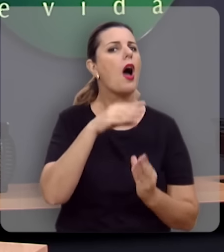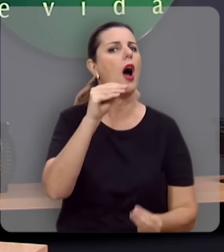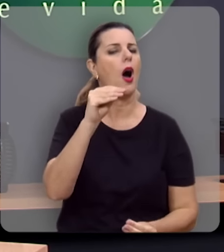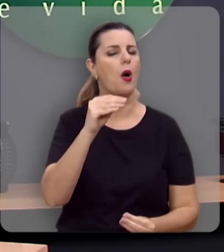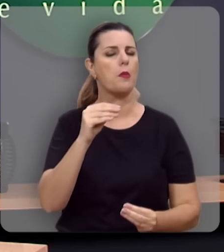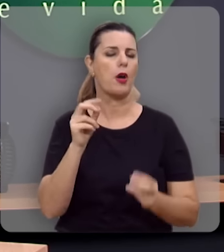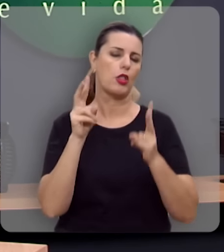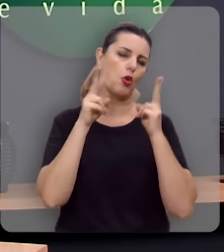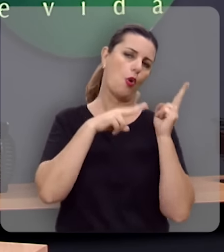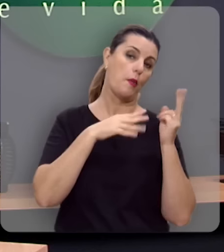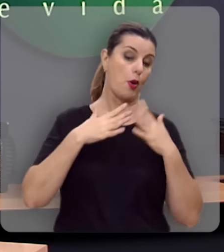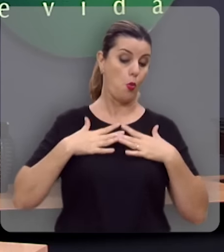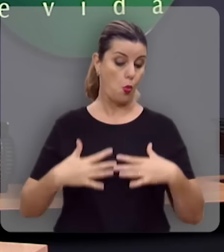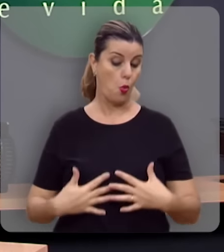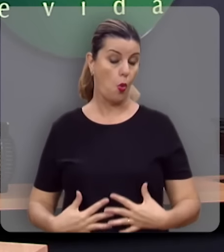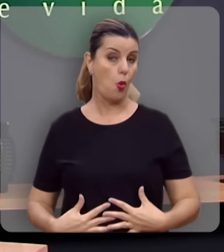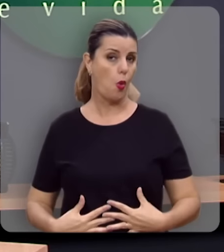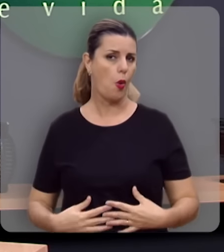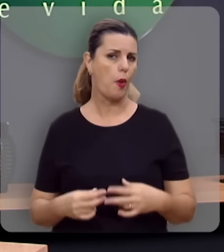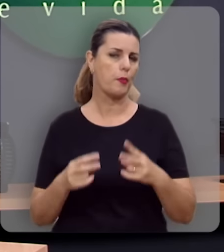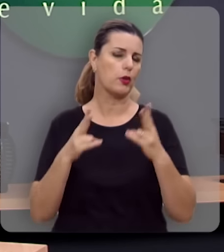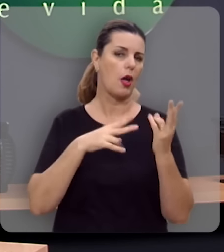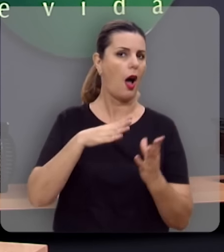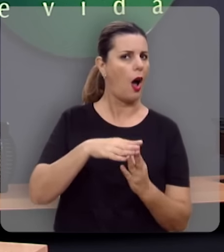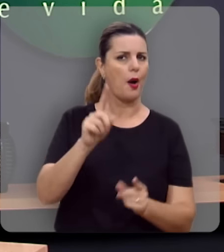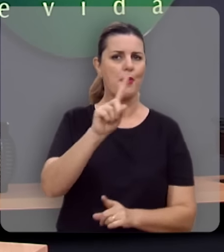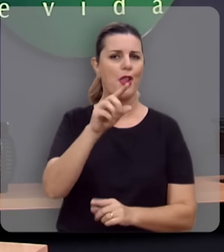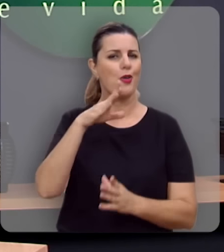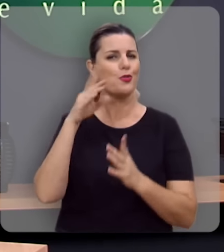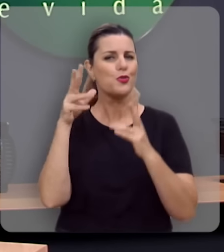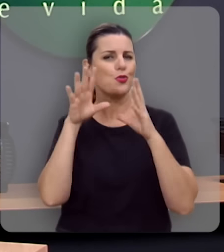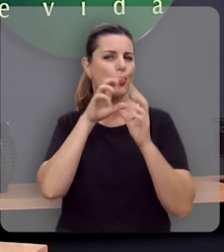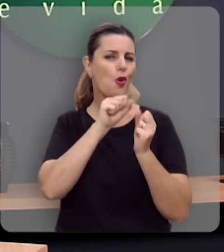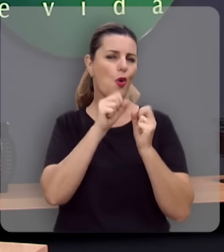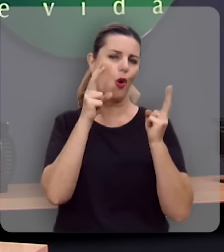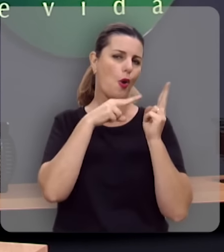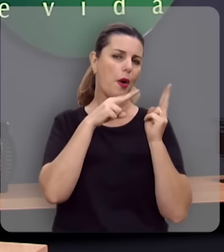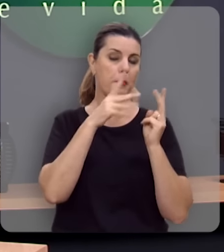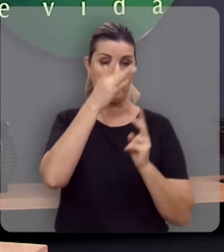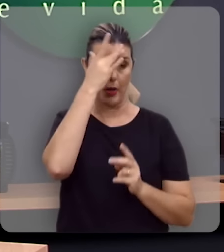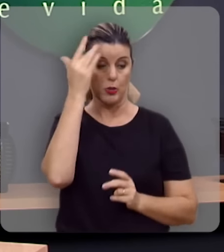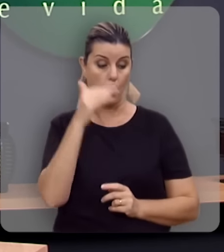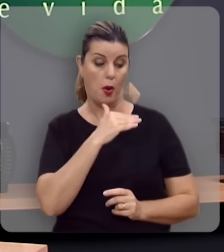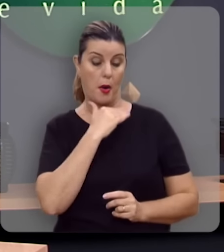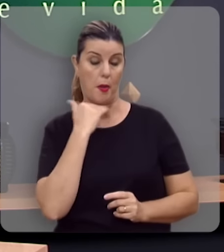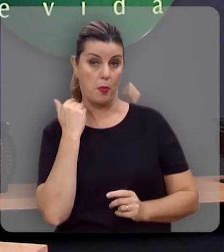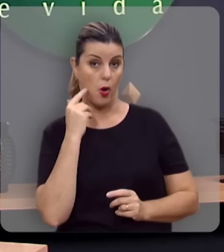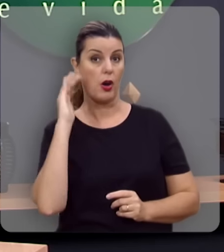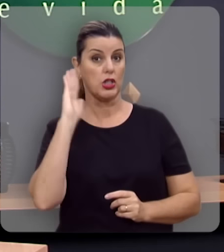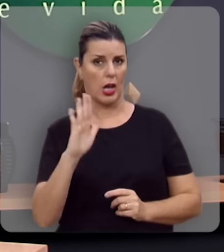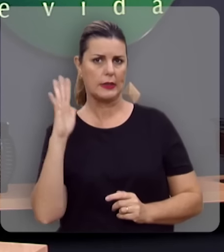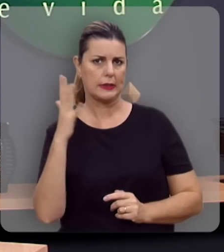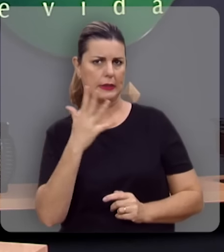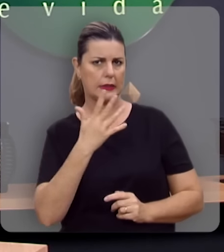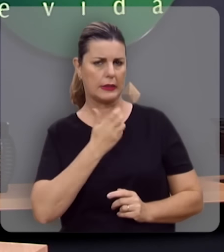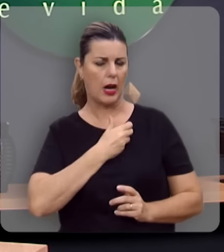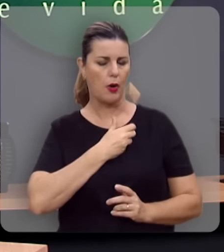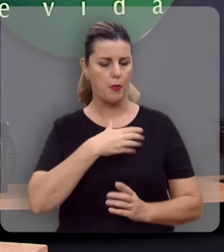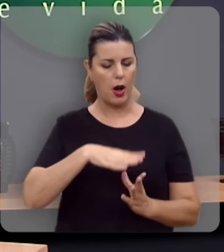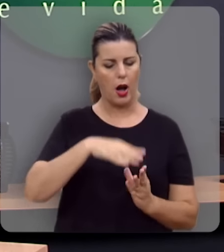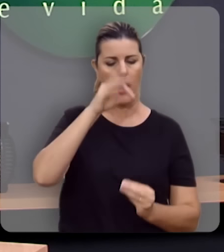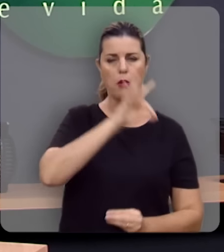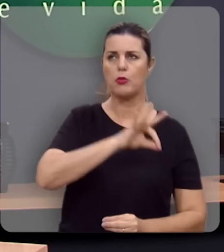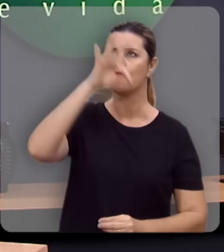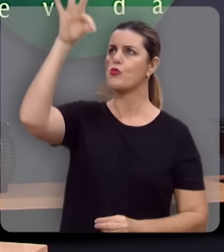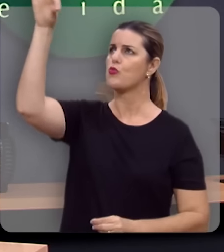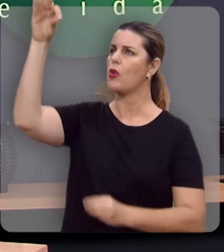que dorme, é o corpo. A alma não dorme. Quando uma pessoa morre, se ela é salva, a sua